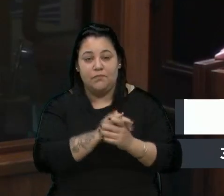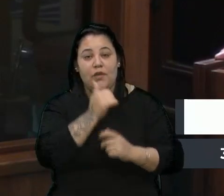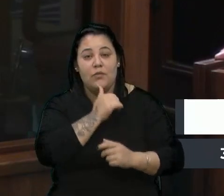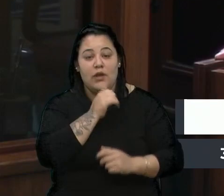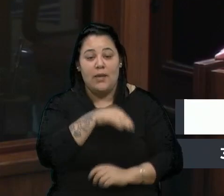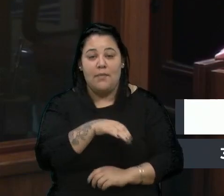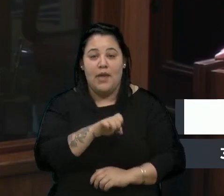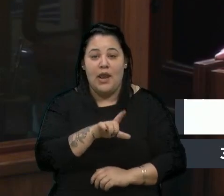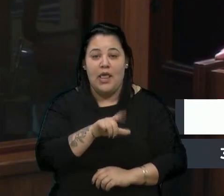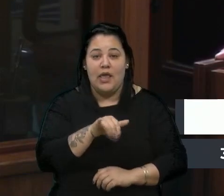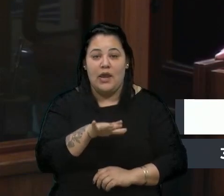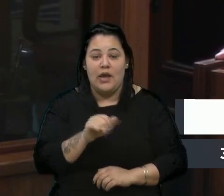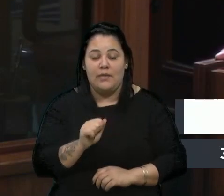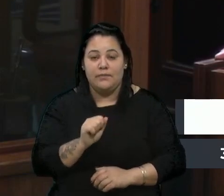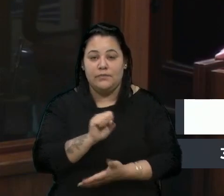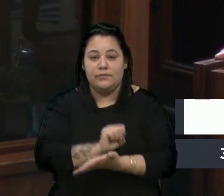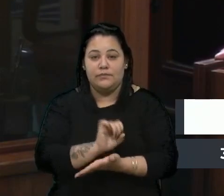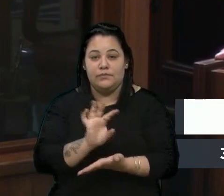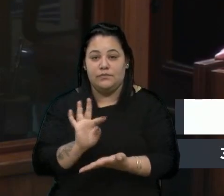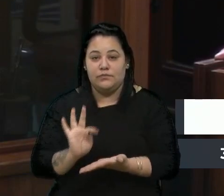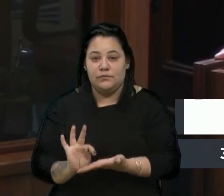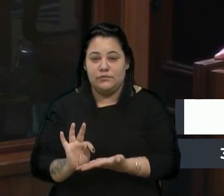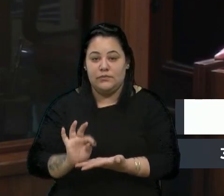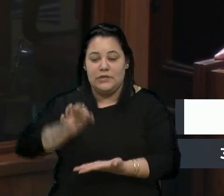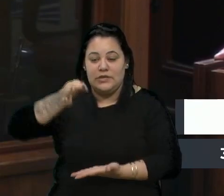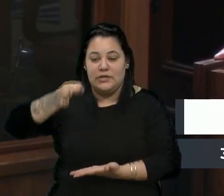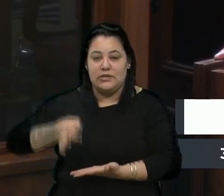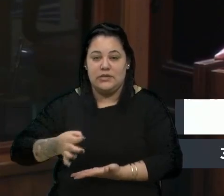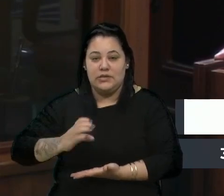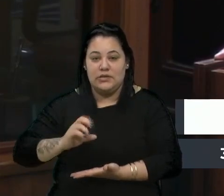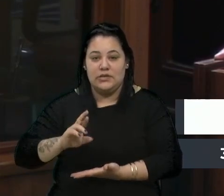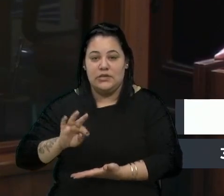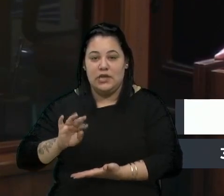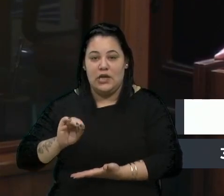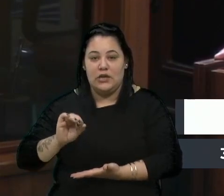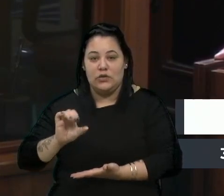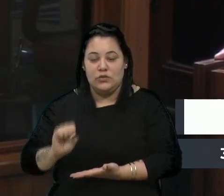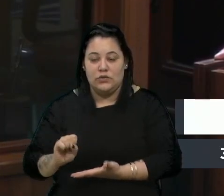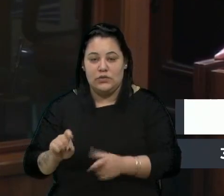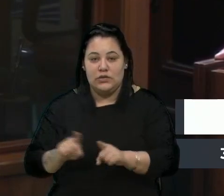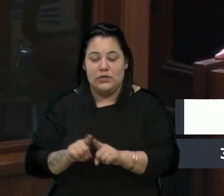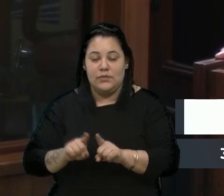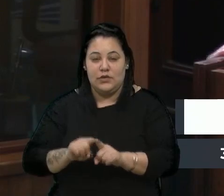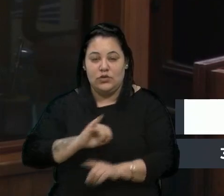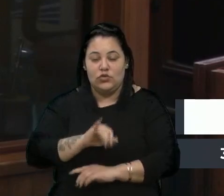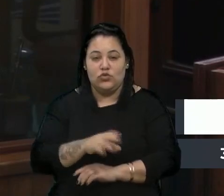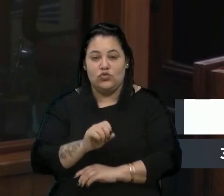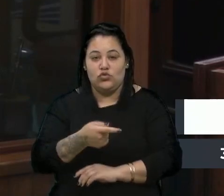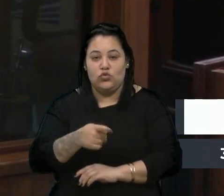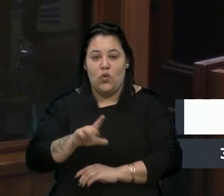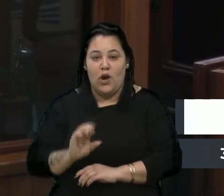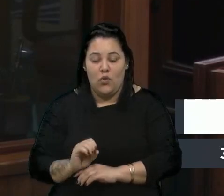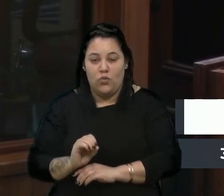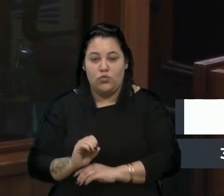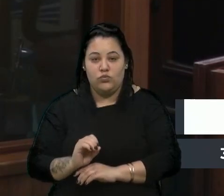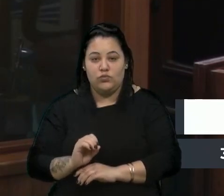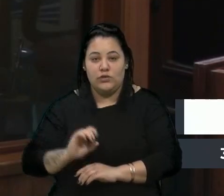Drebs, que é da Startup e Certos, e o senhor João Henrique Leone Ramos, delegado regional do